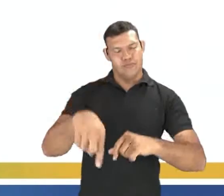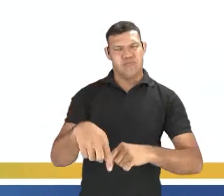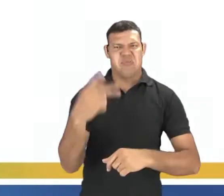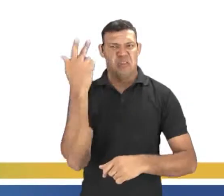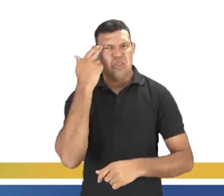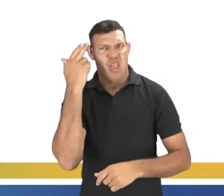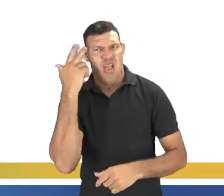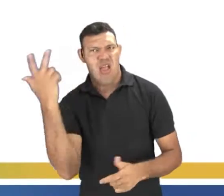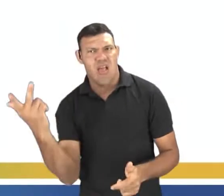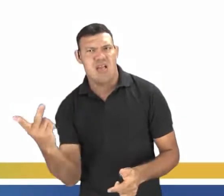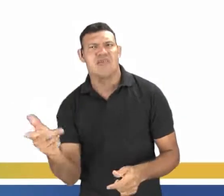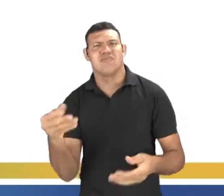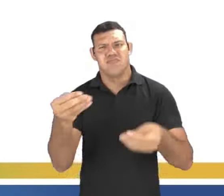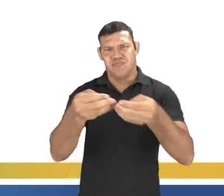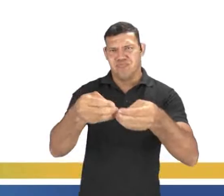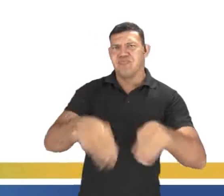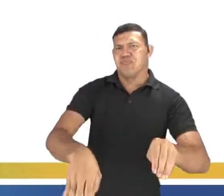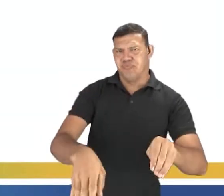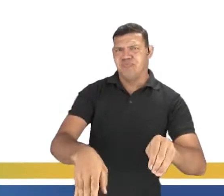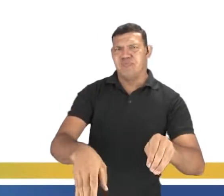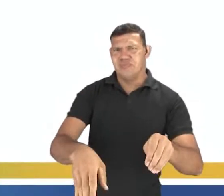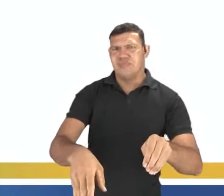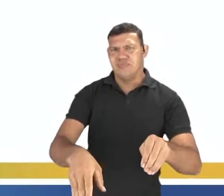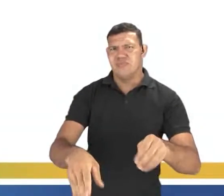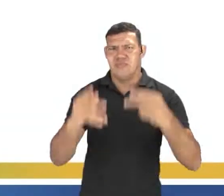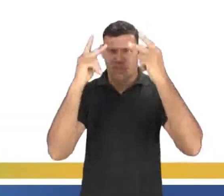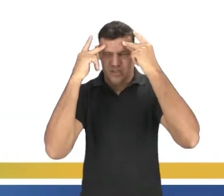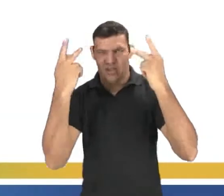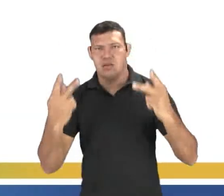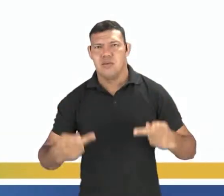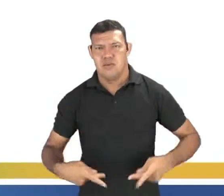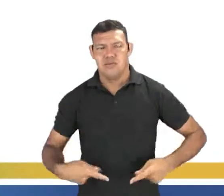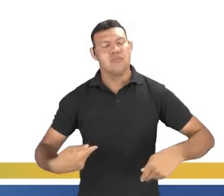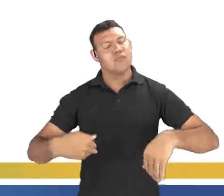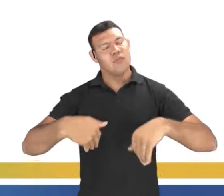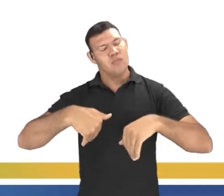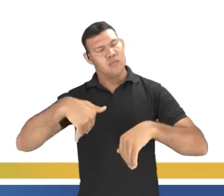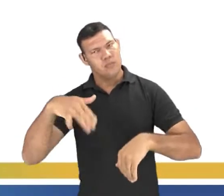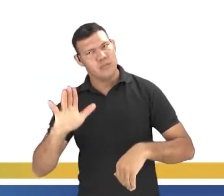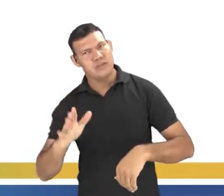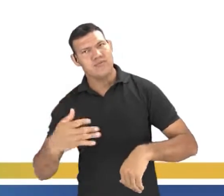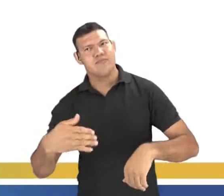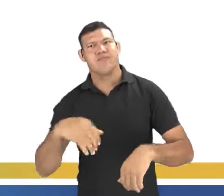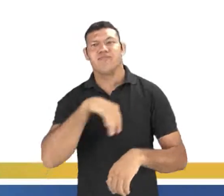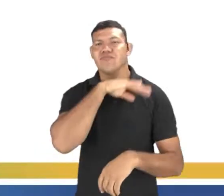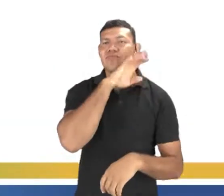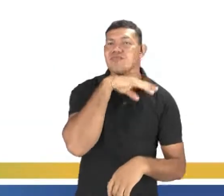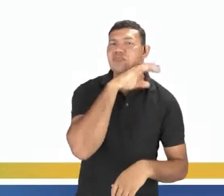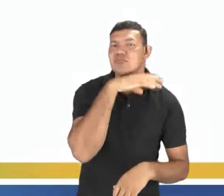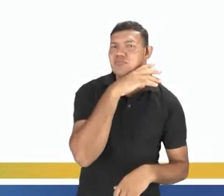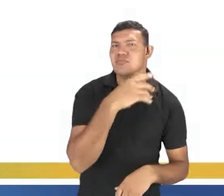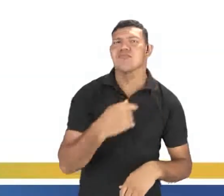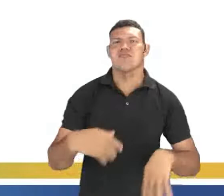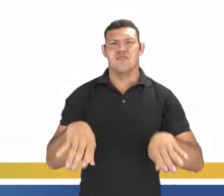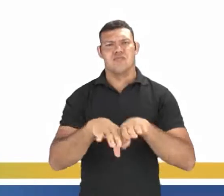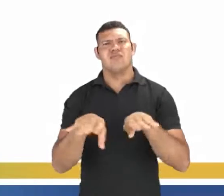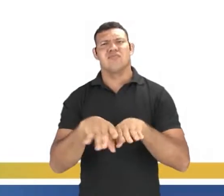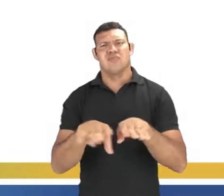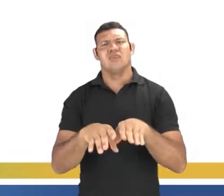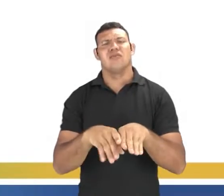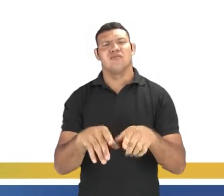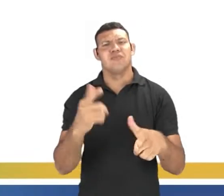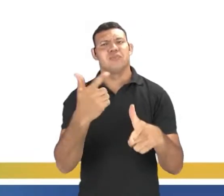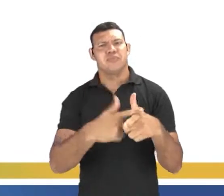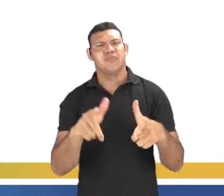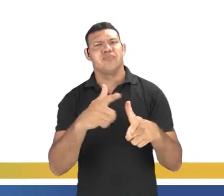corriqueira, que causa prejuízos não somente aos seres humanos, mas animais domésticos que também sofrem